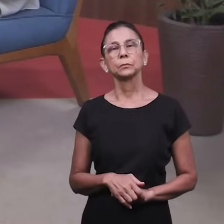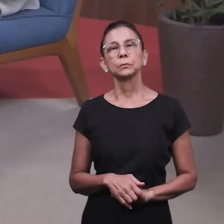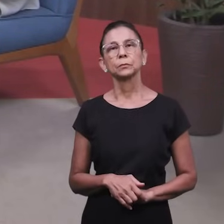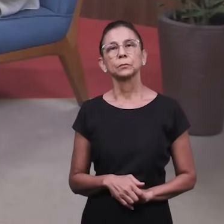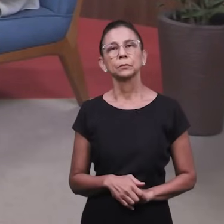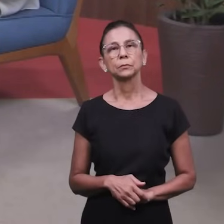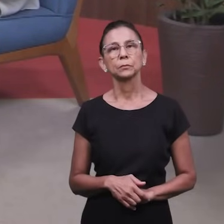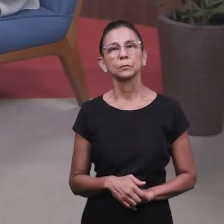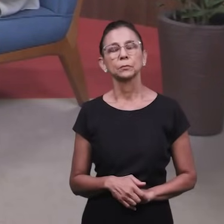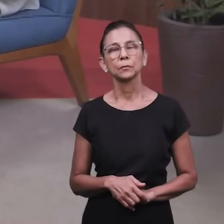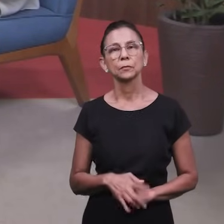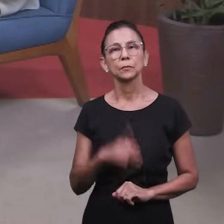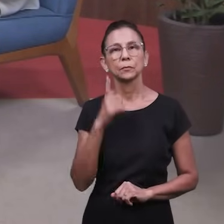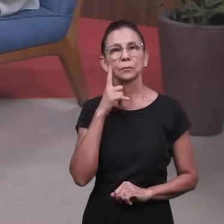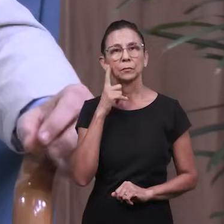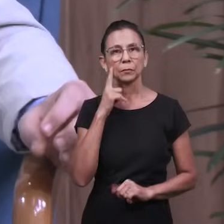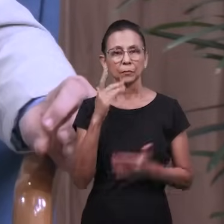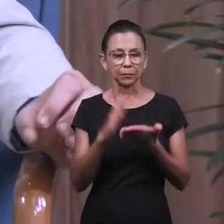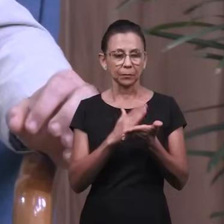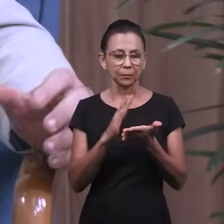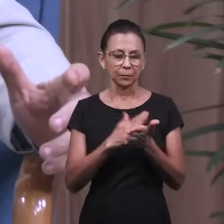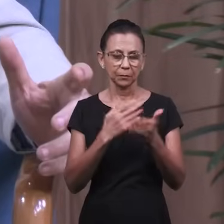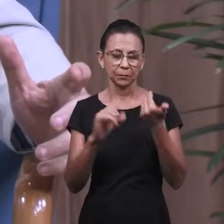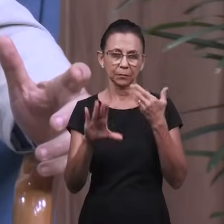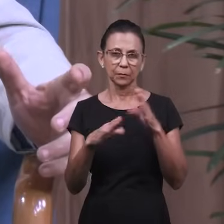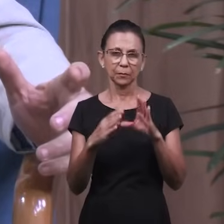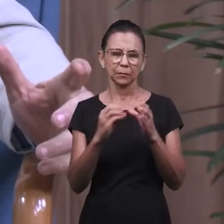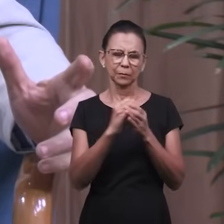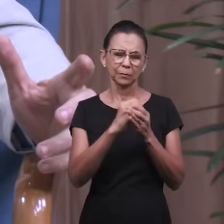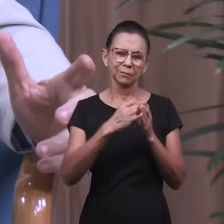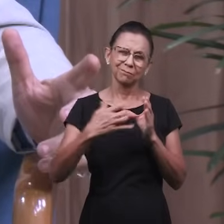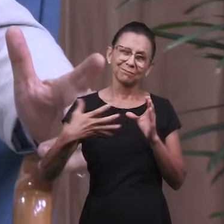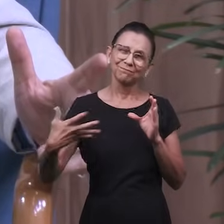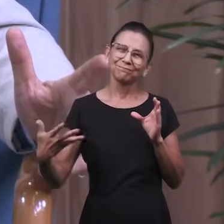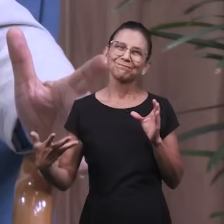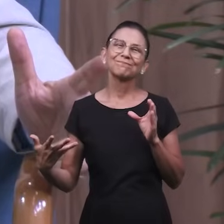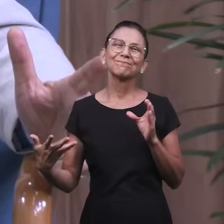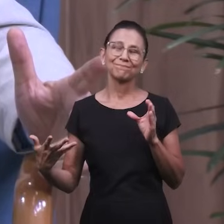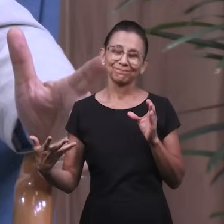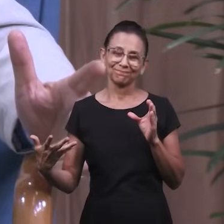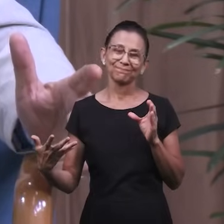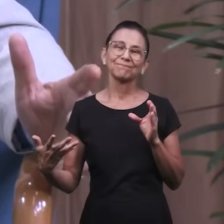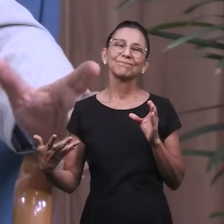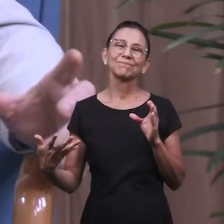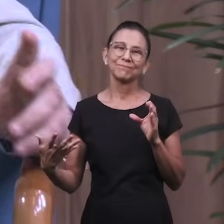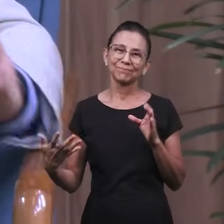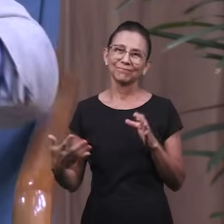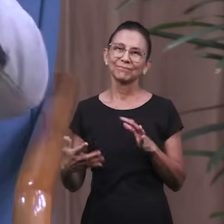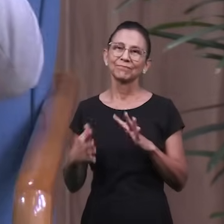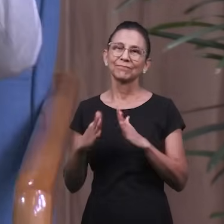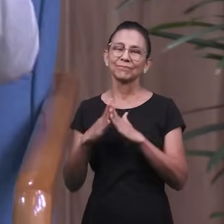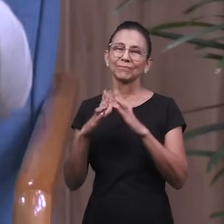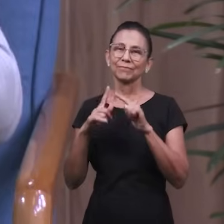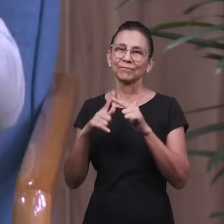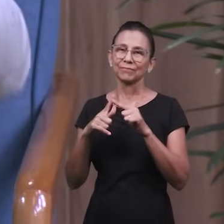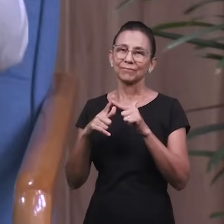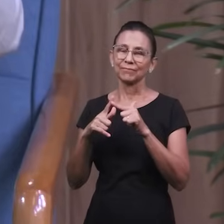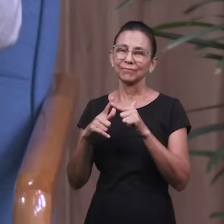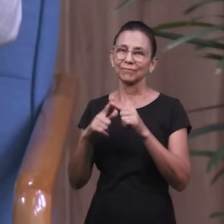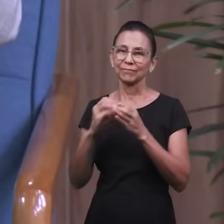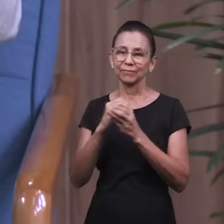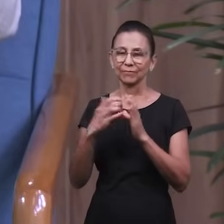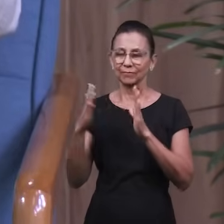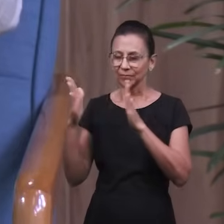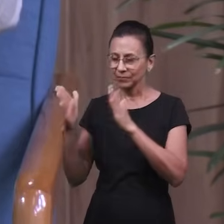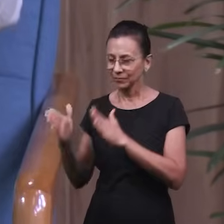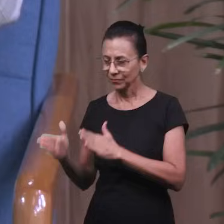no livro de Cantares, e isso é um ensino maravilhoso, diversas características. A igreja ela tem características, a igreja